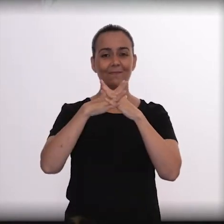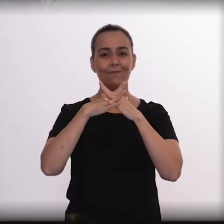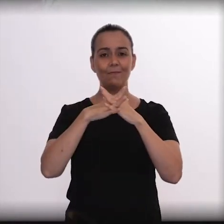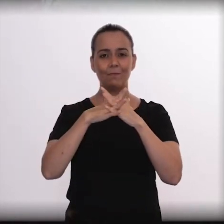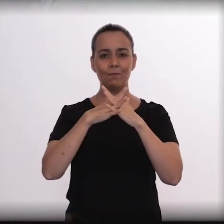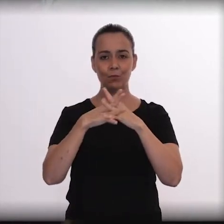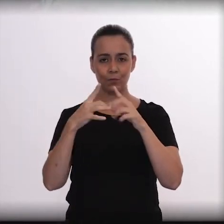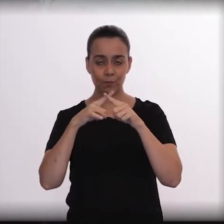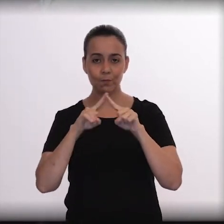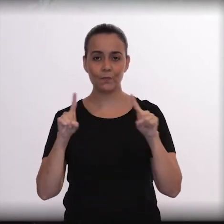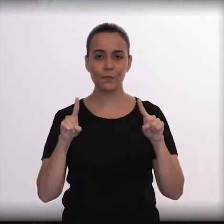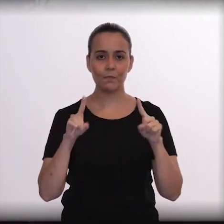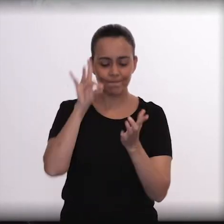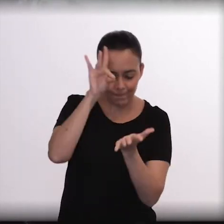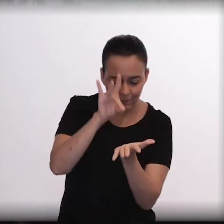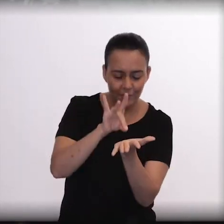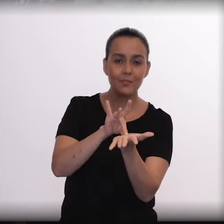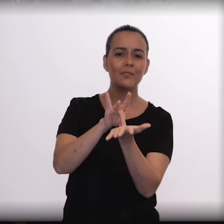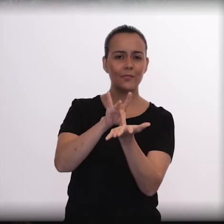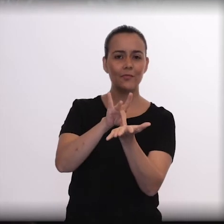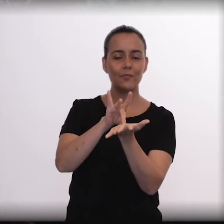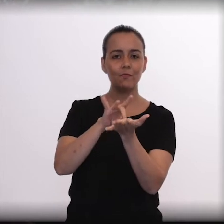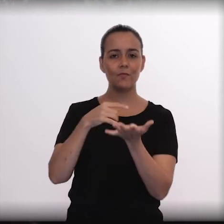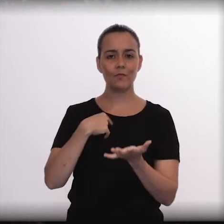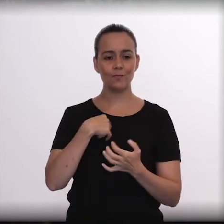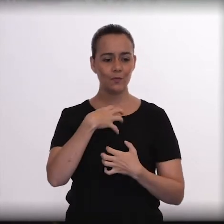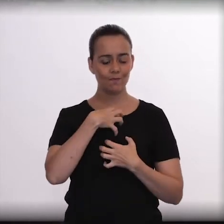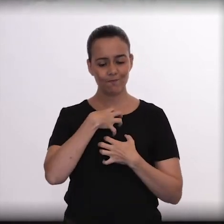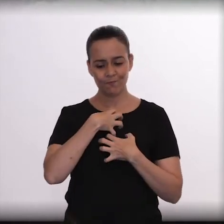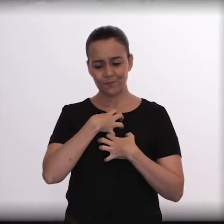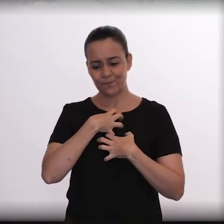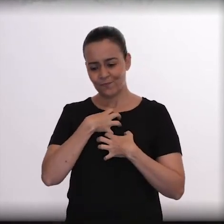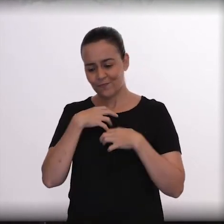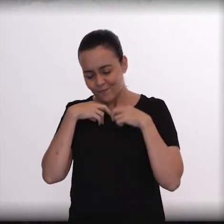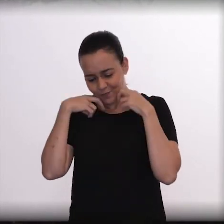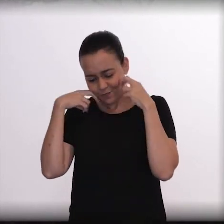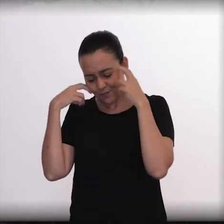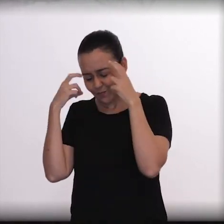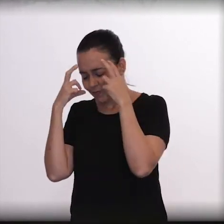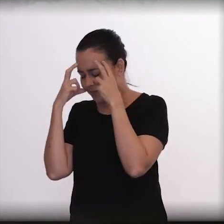Mas no fundo, mesmo o que eu mais sentia era vergonha.